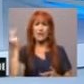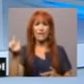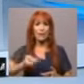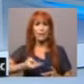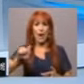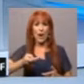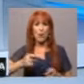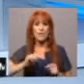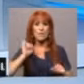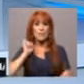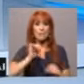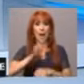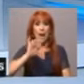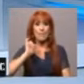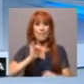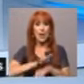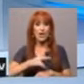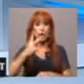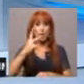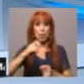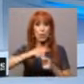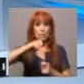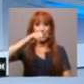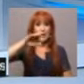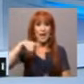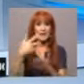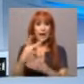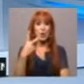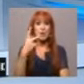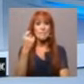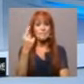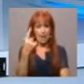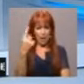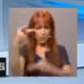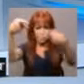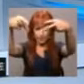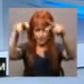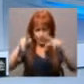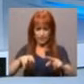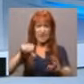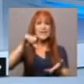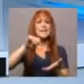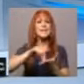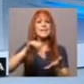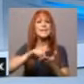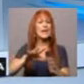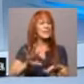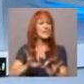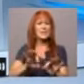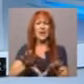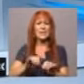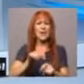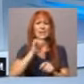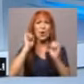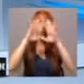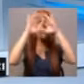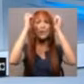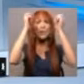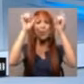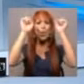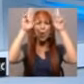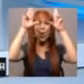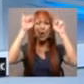e agitação marítima de noroeste com 2 metros a 2,5 metros. Para a região centro, a mesma situação, céu pouco nublado ou